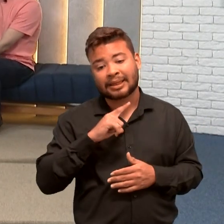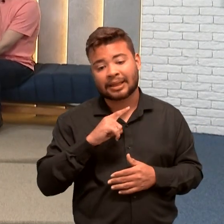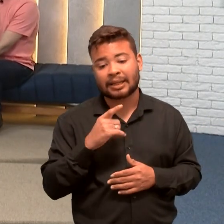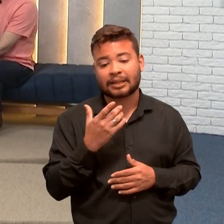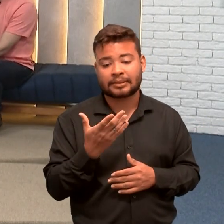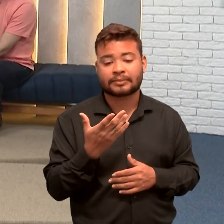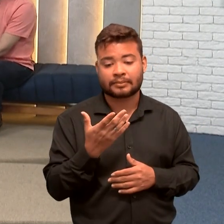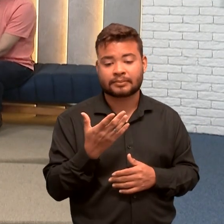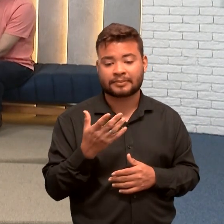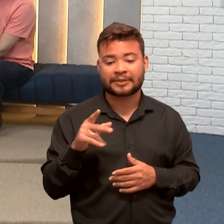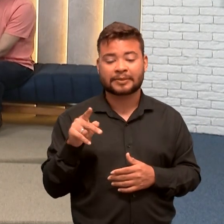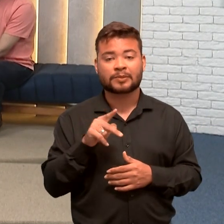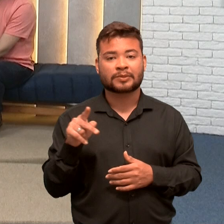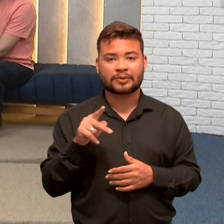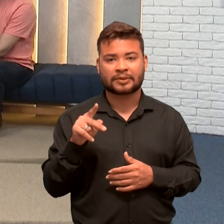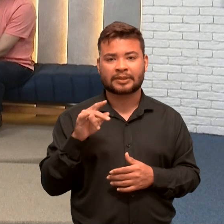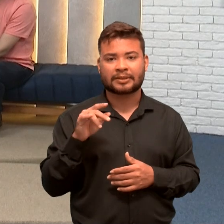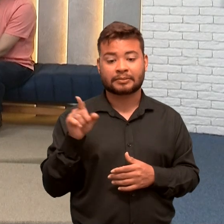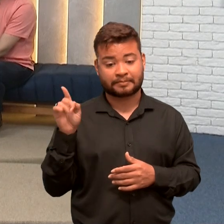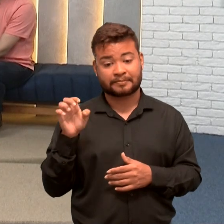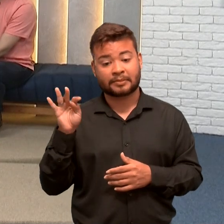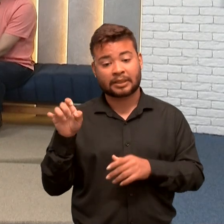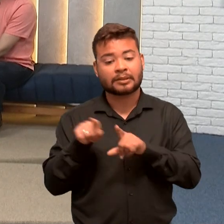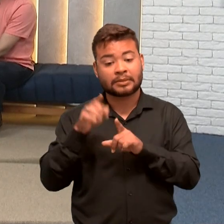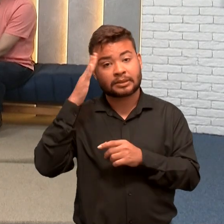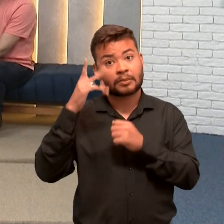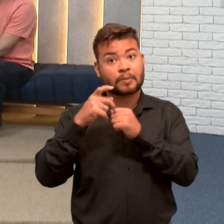e a Beth também é professora de pós-graduação, naquela questão do